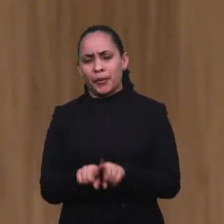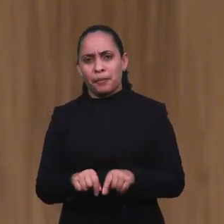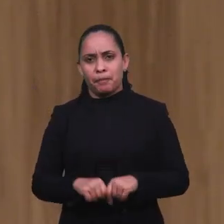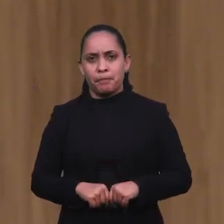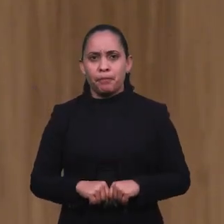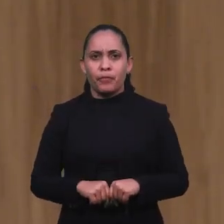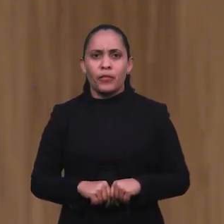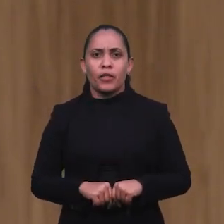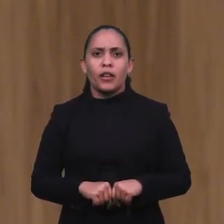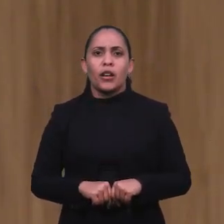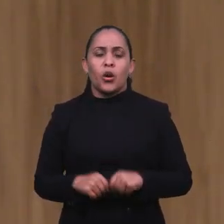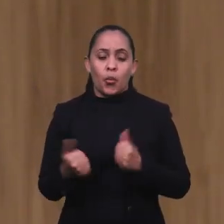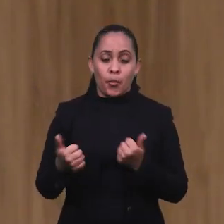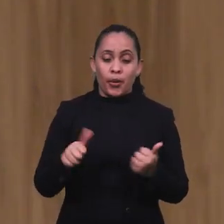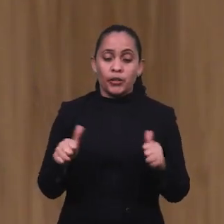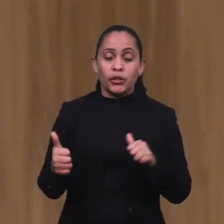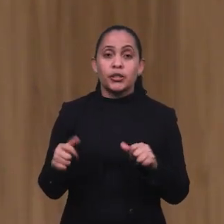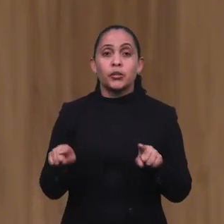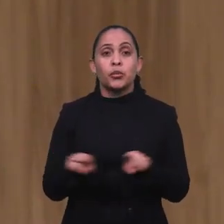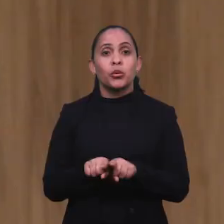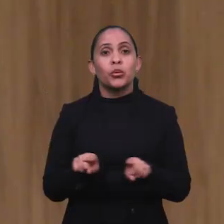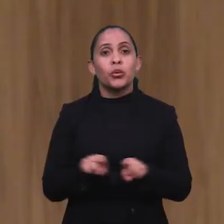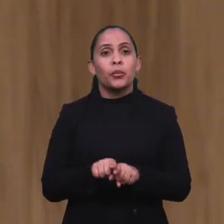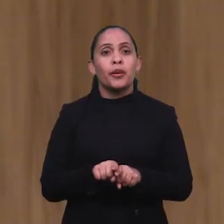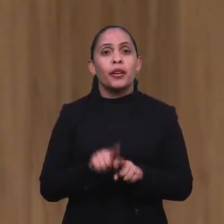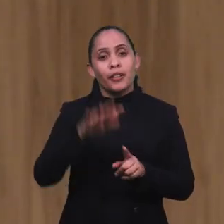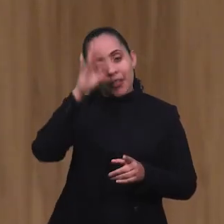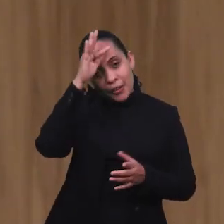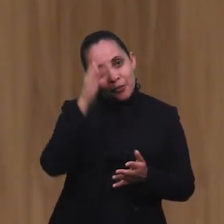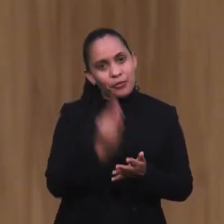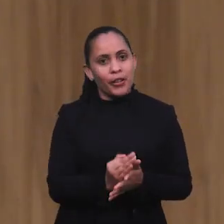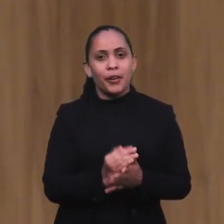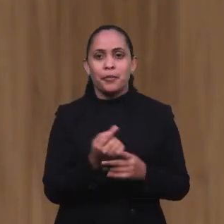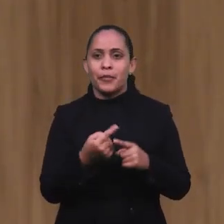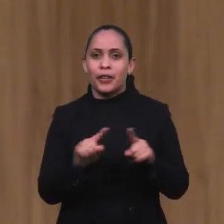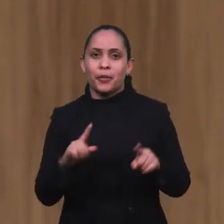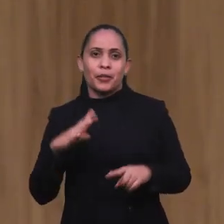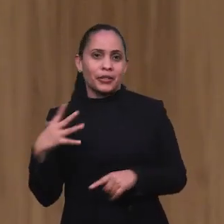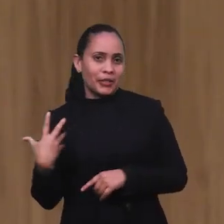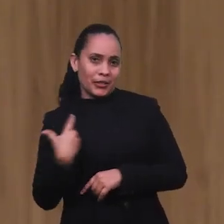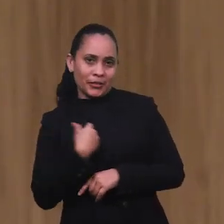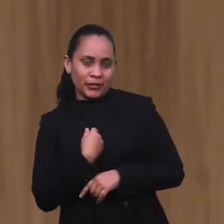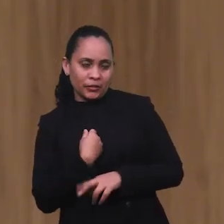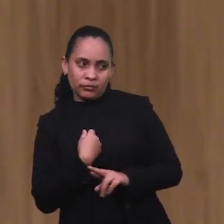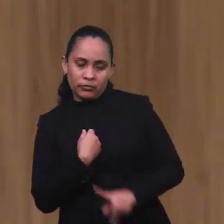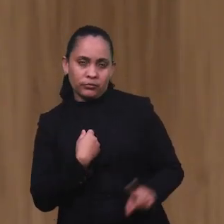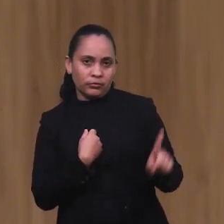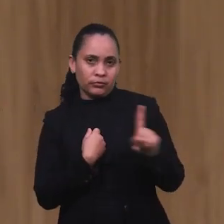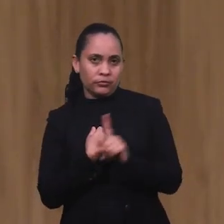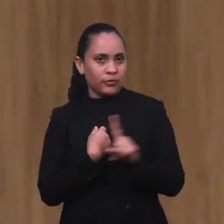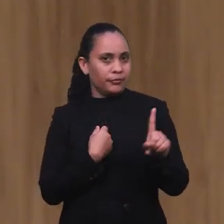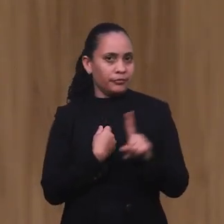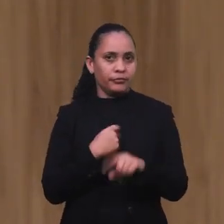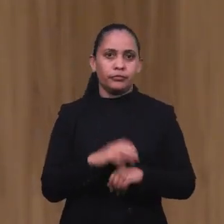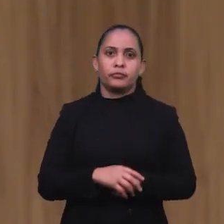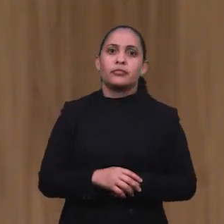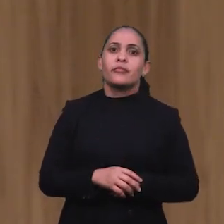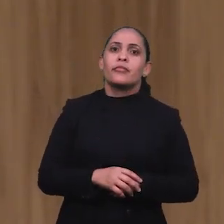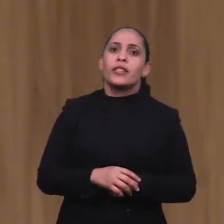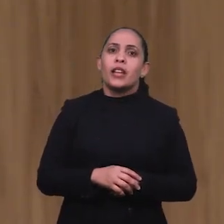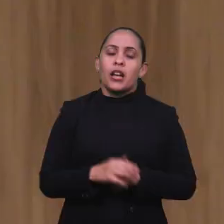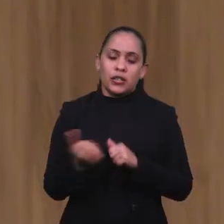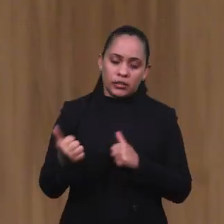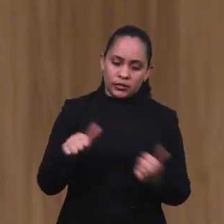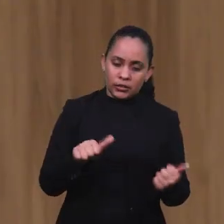o batismo é a confirmação da fé e não confirmação meio de salvação. O batismo não é para salvação de ninguém. Então, o